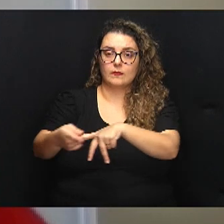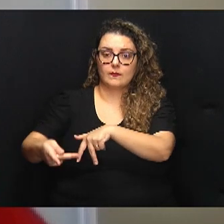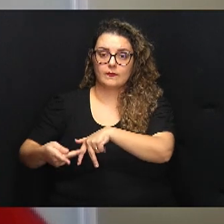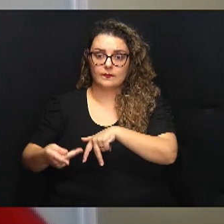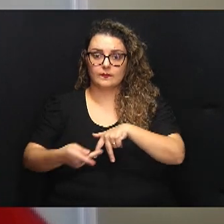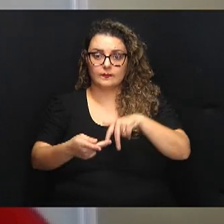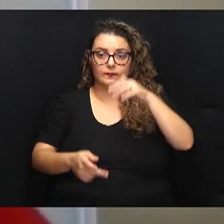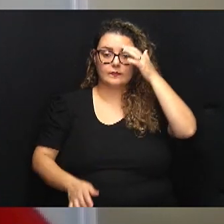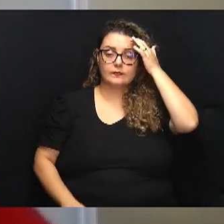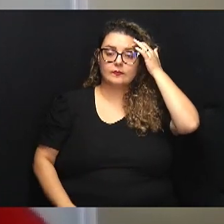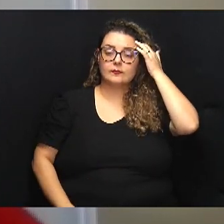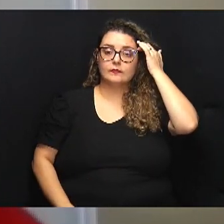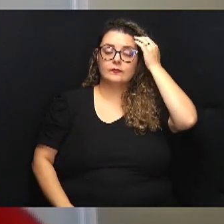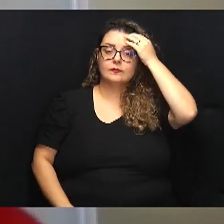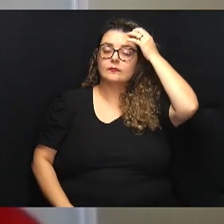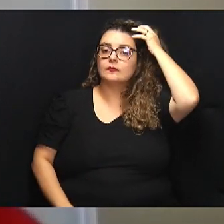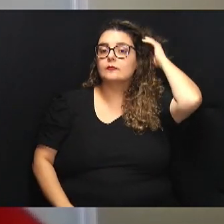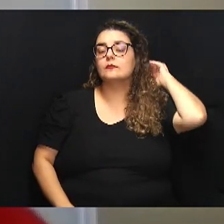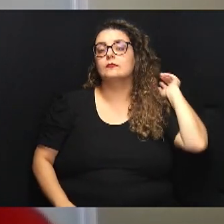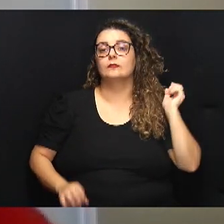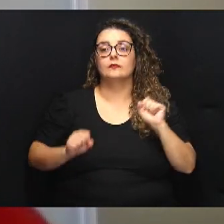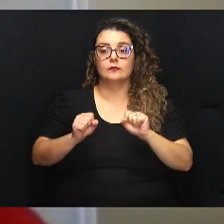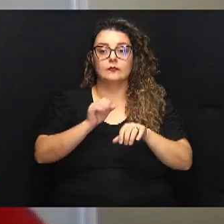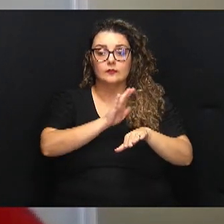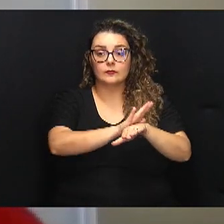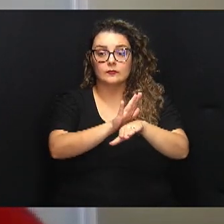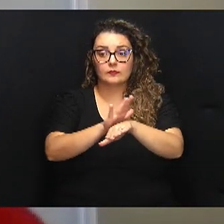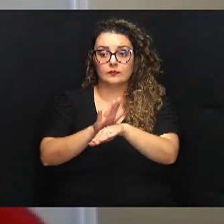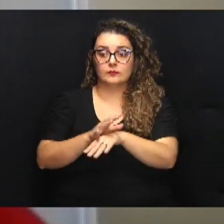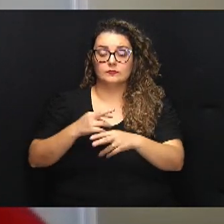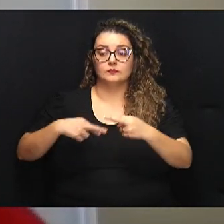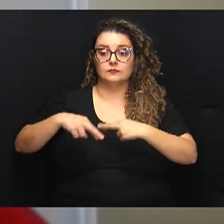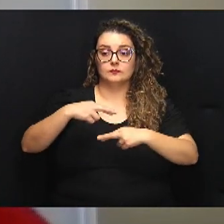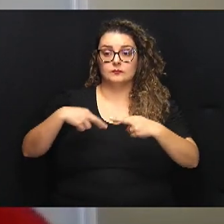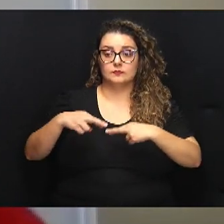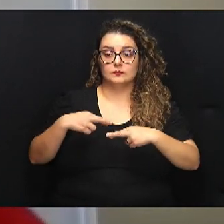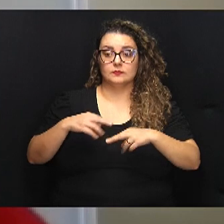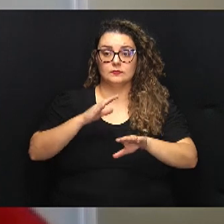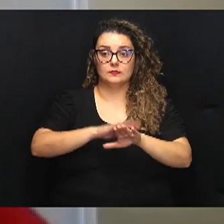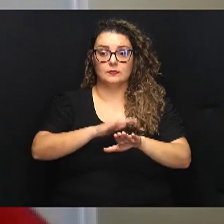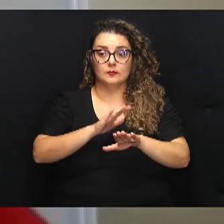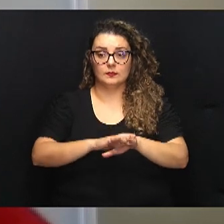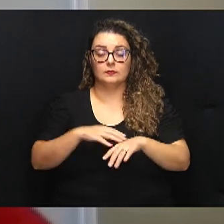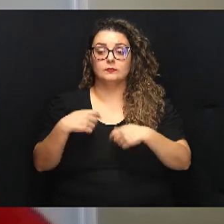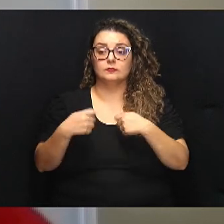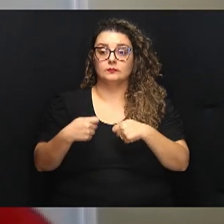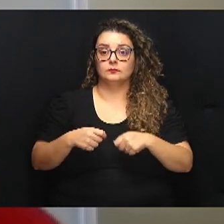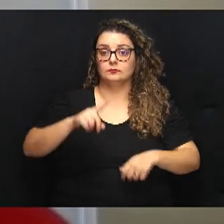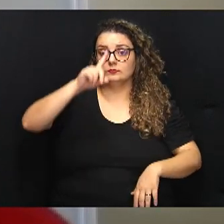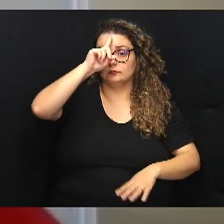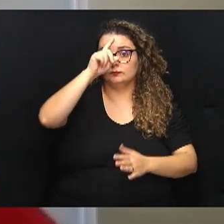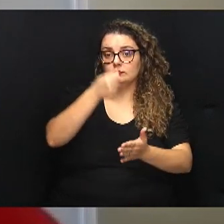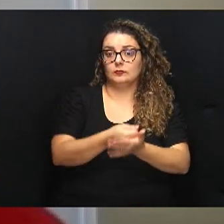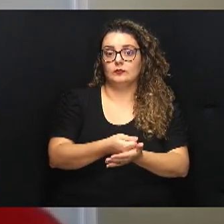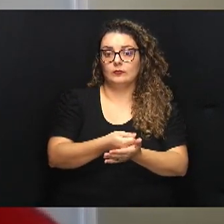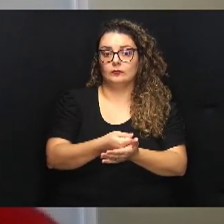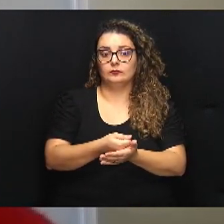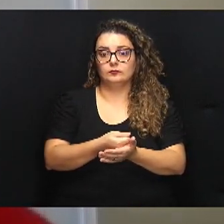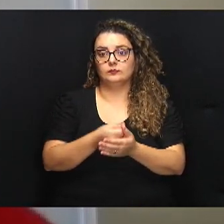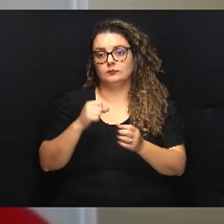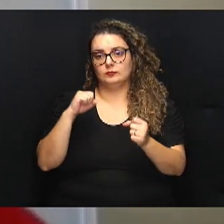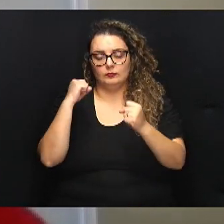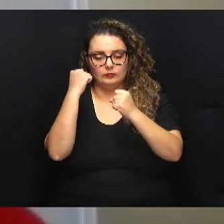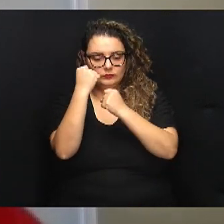para dar a sua contribuição com relação às medidas que devem ser tomadas ou para